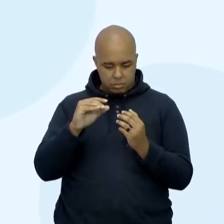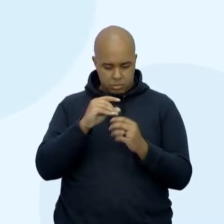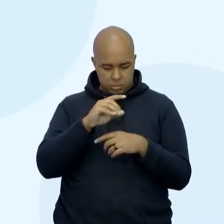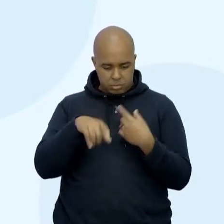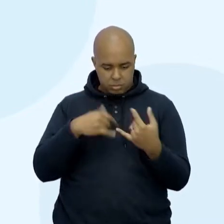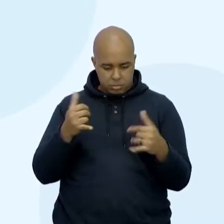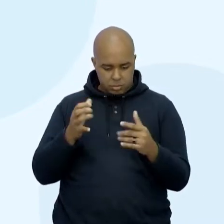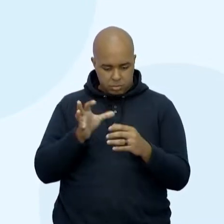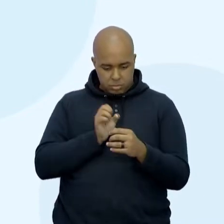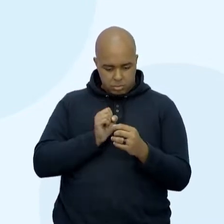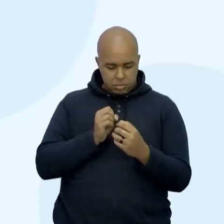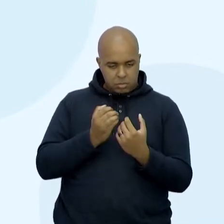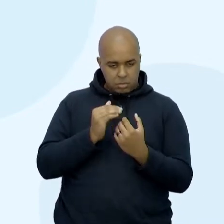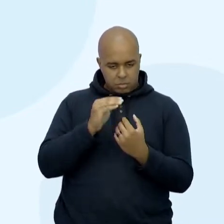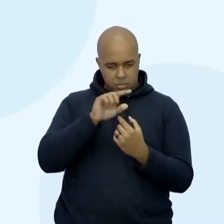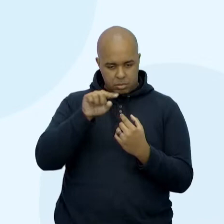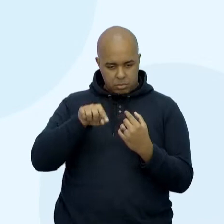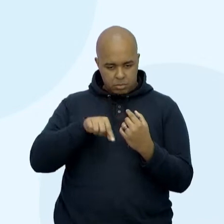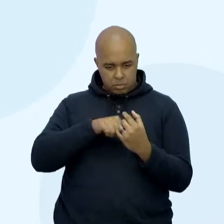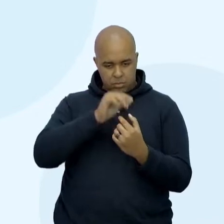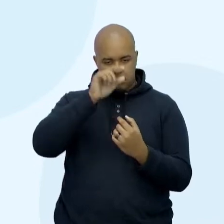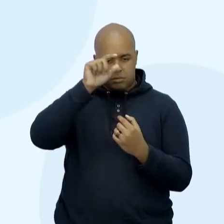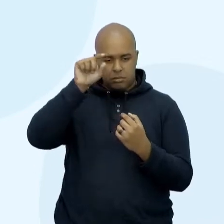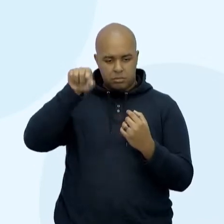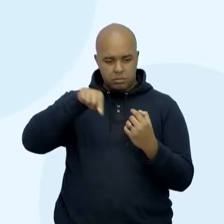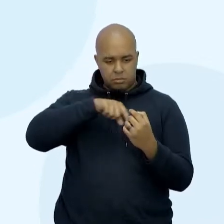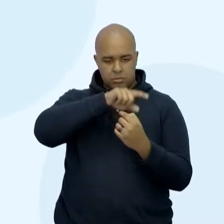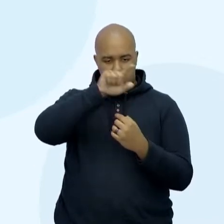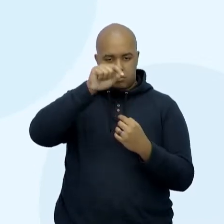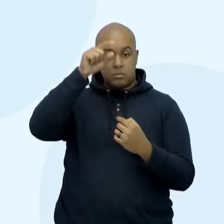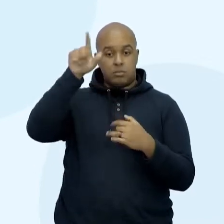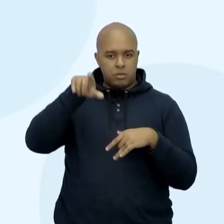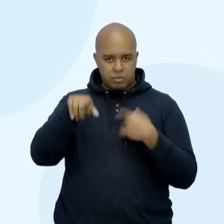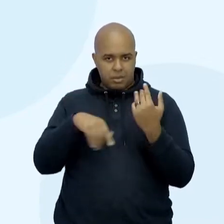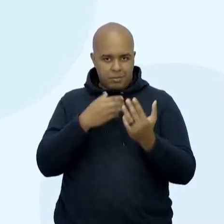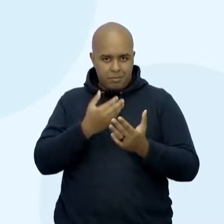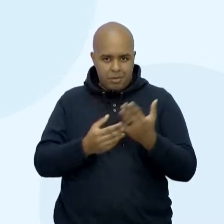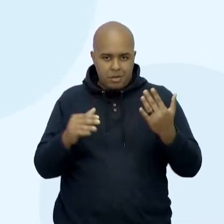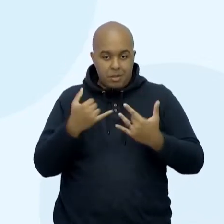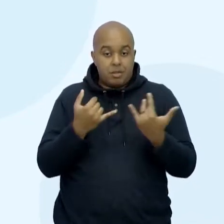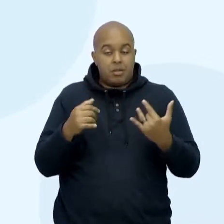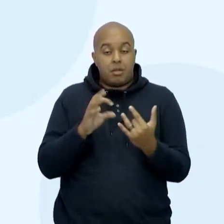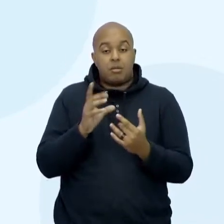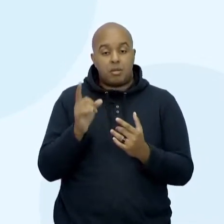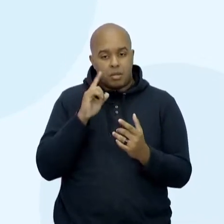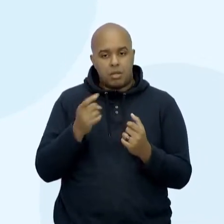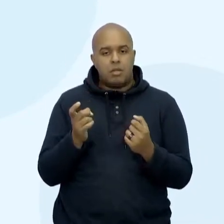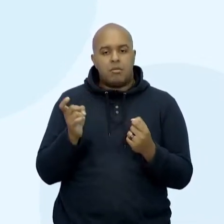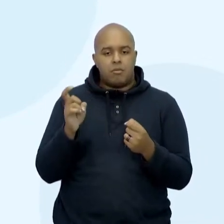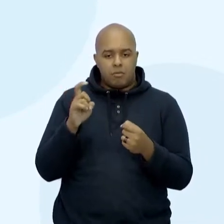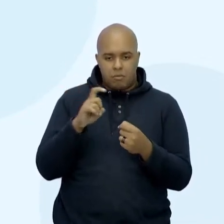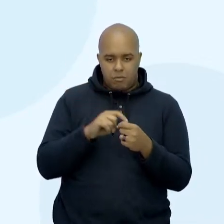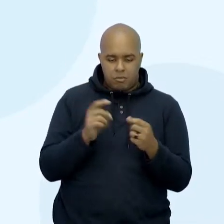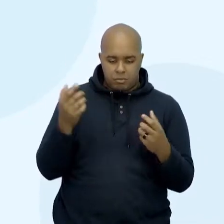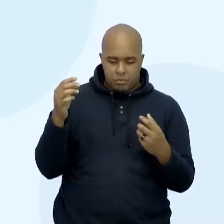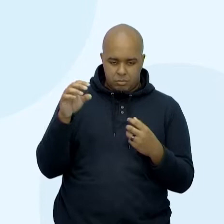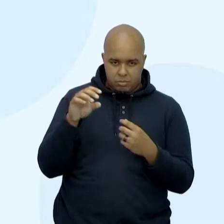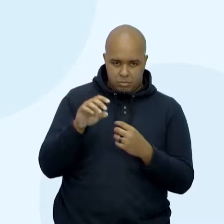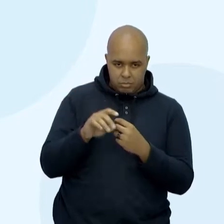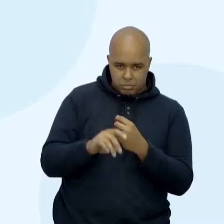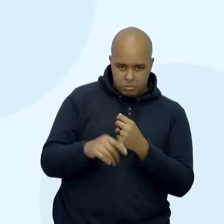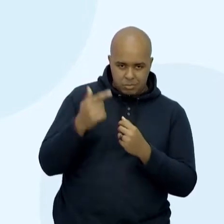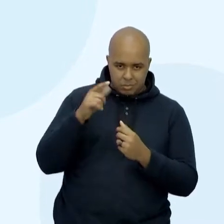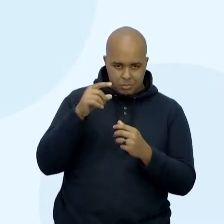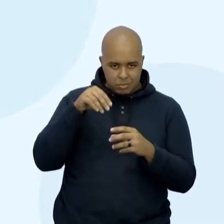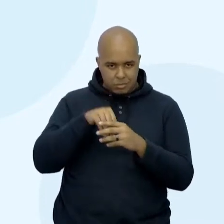o que acontece, e ele falou que quando esse elétron perde essa energia, ele volta para a camada dele de